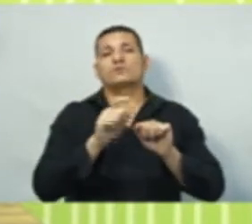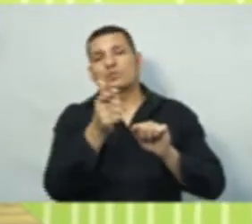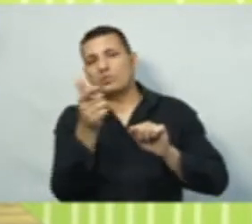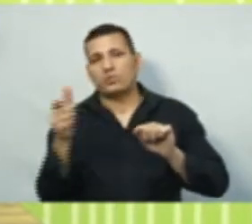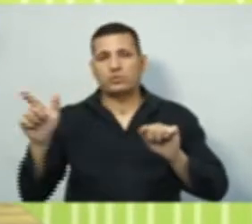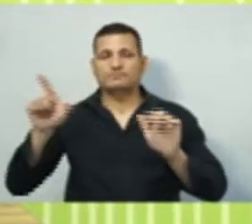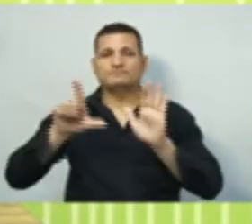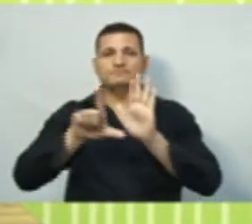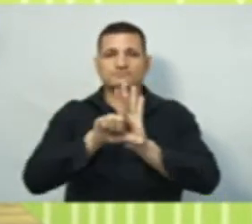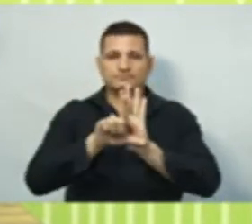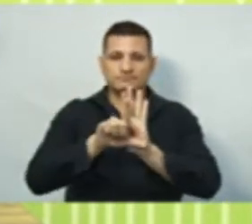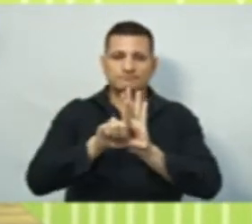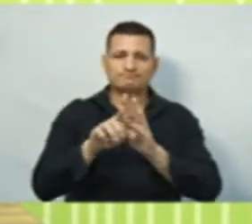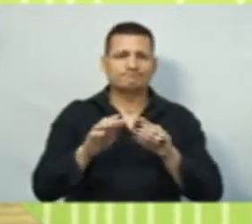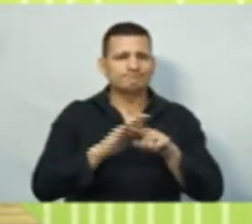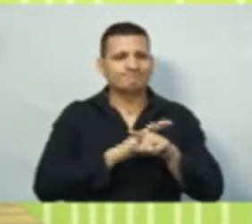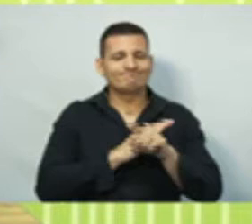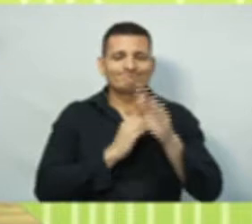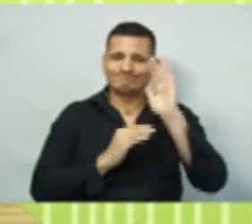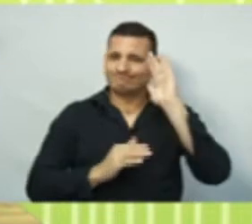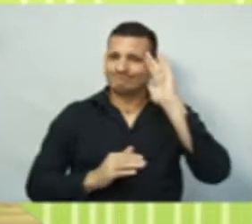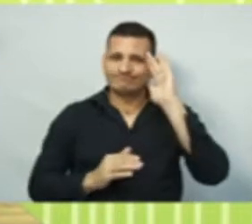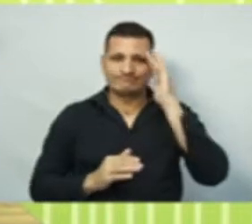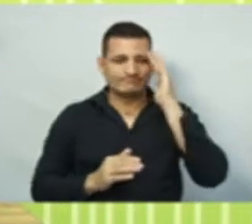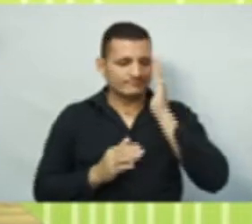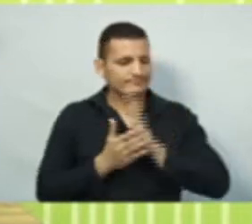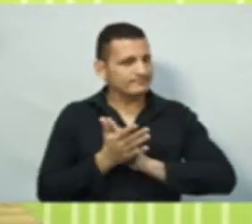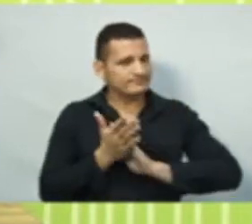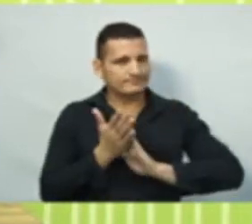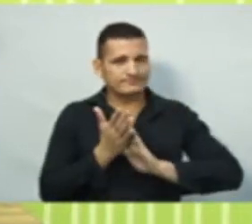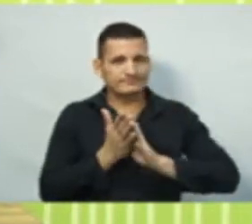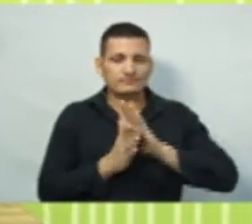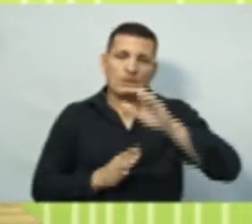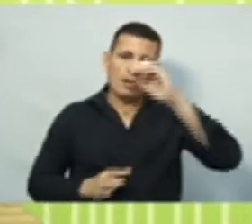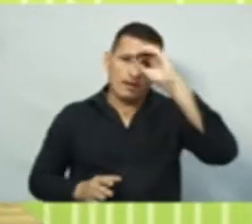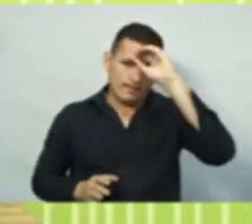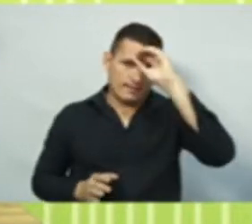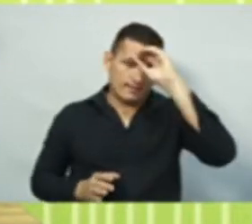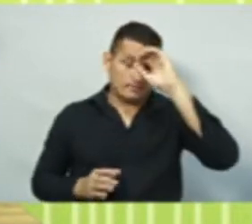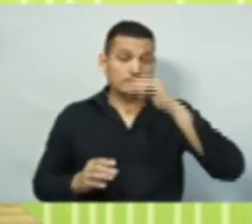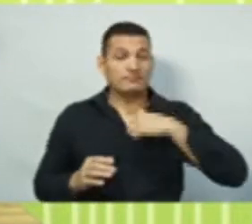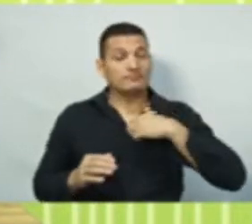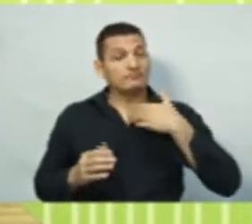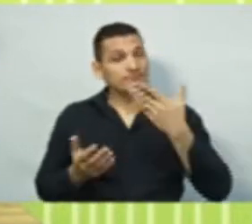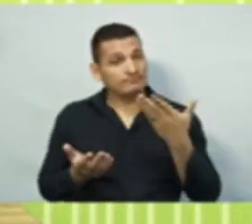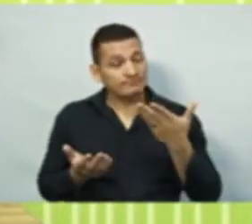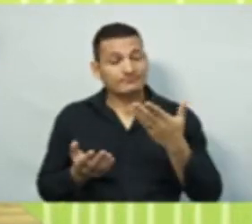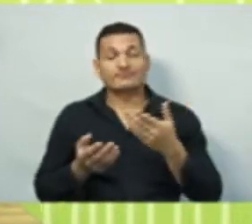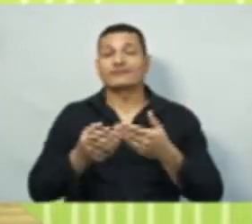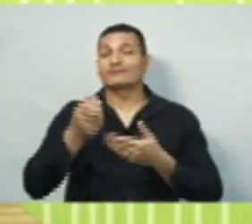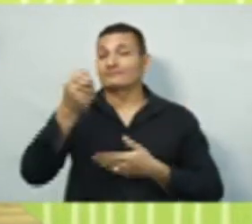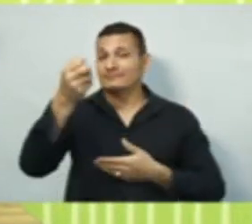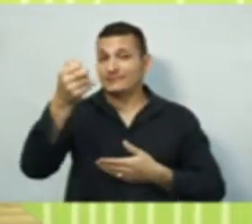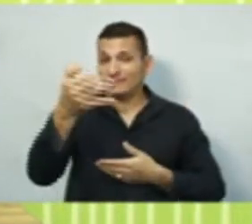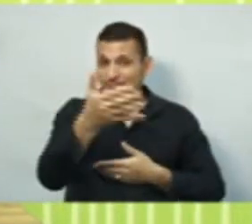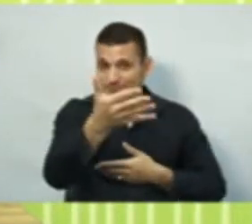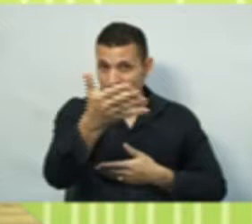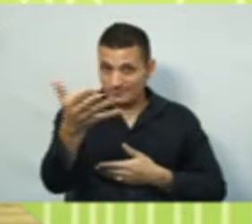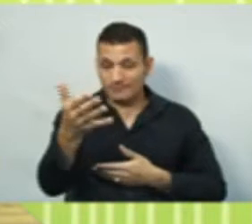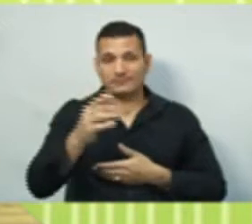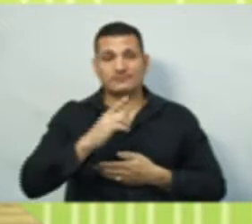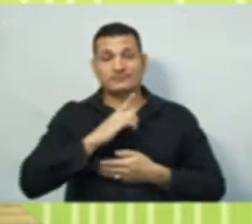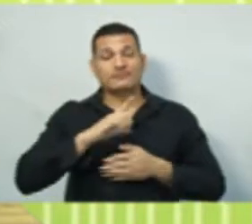Professora, estou entendendo nada. Eu acabei de dizer a vocês que tem uma lei